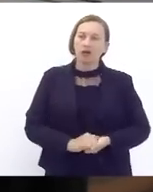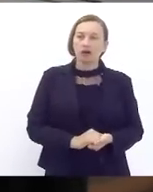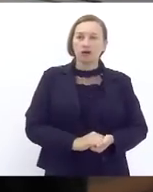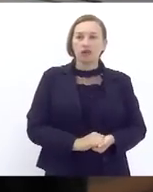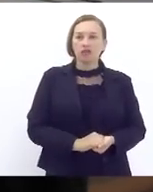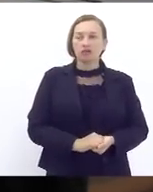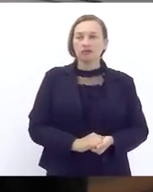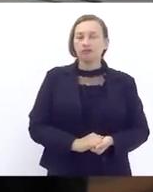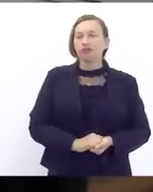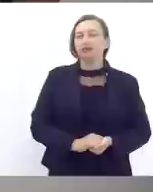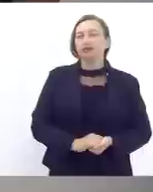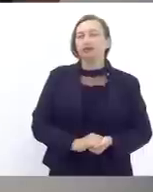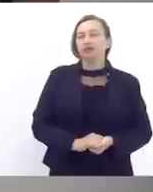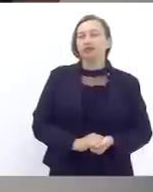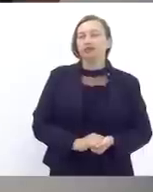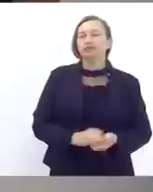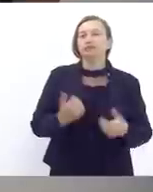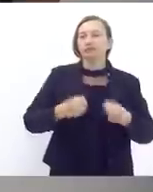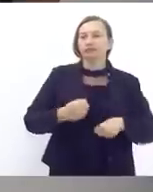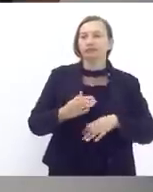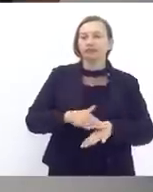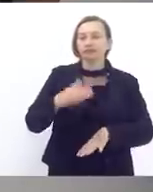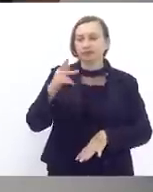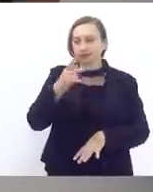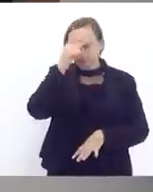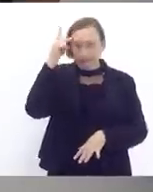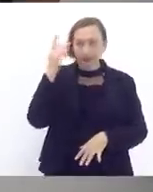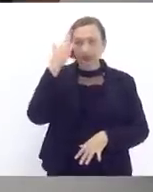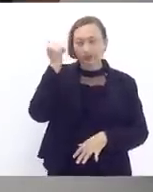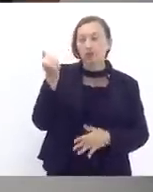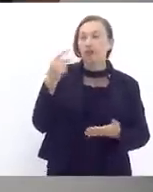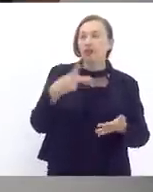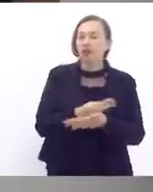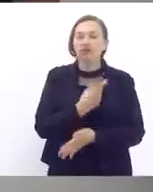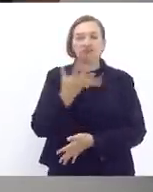as pessoas para saber o que está acontecendo sim